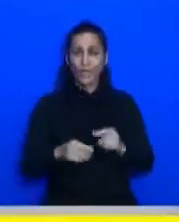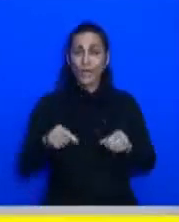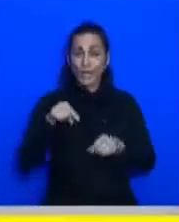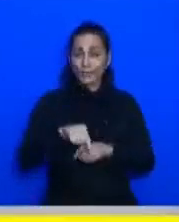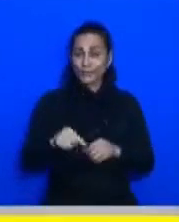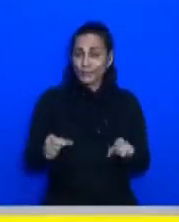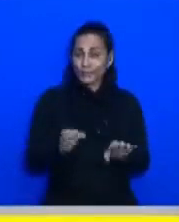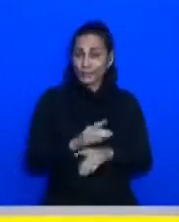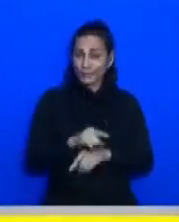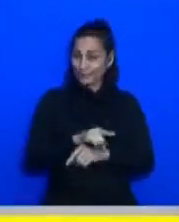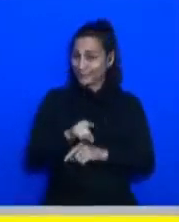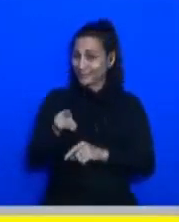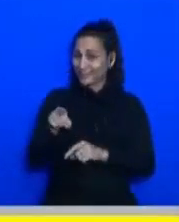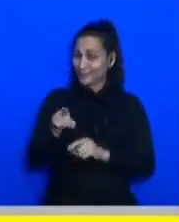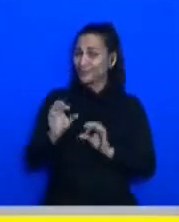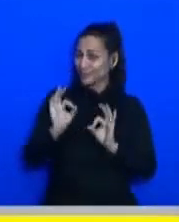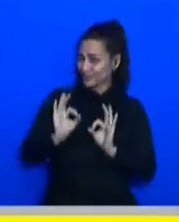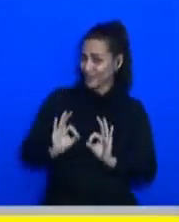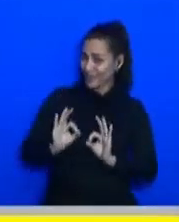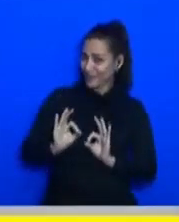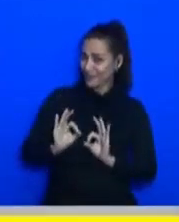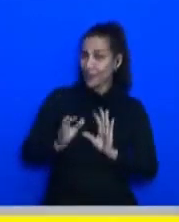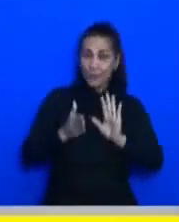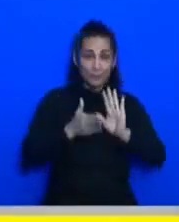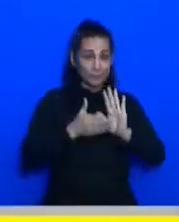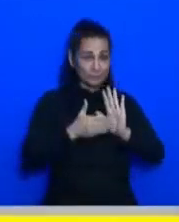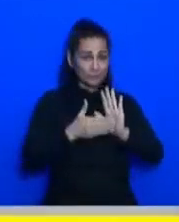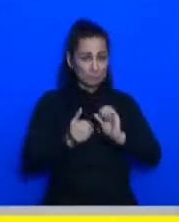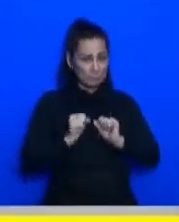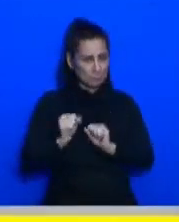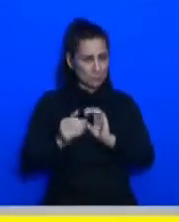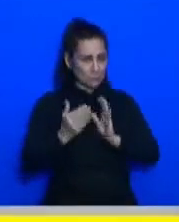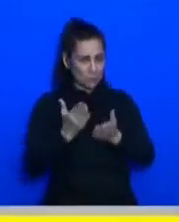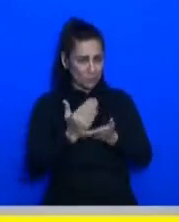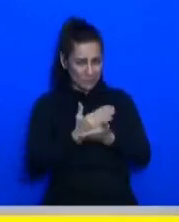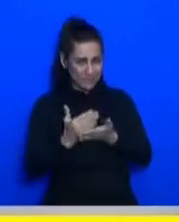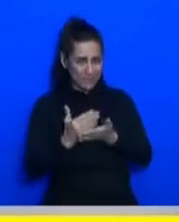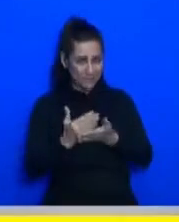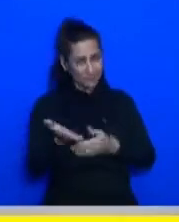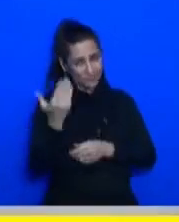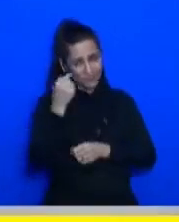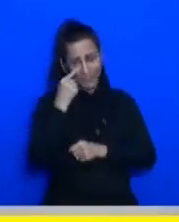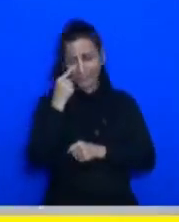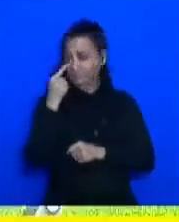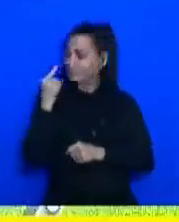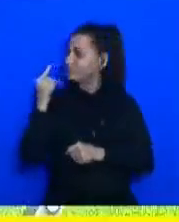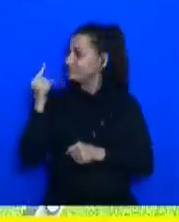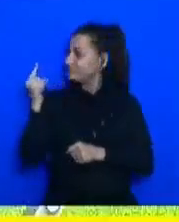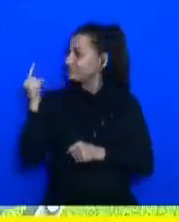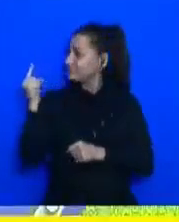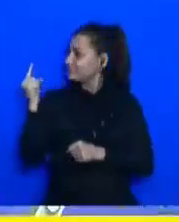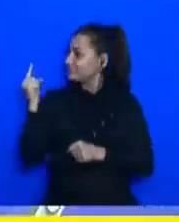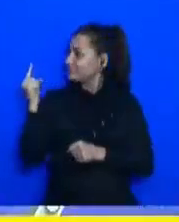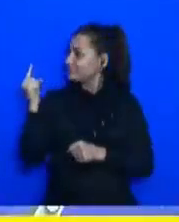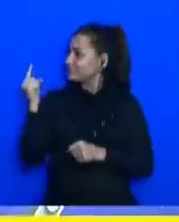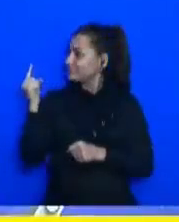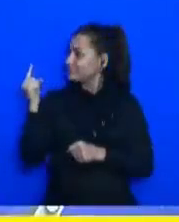Aqui tudo pronto, aí. Tudo certo? Você com apostas em mãos, podemos começar? Vamos lá? Bolas